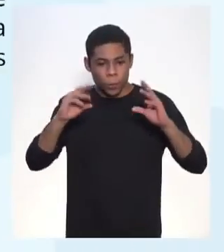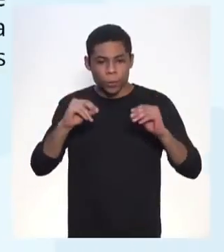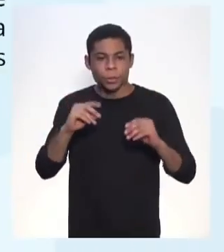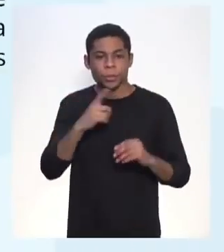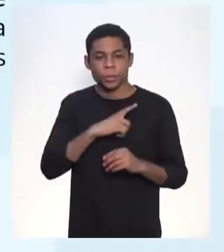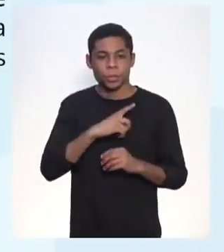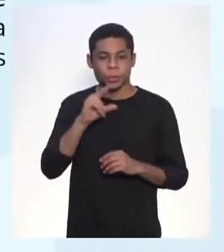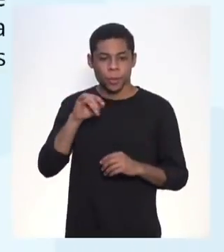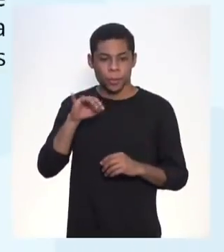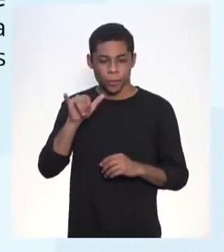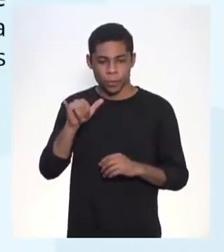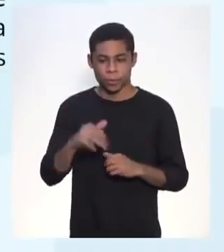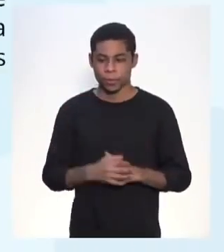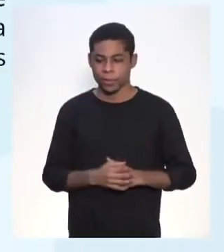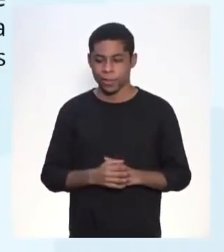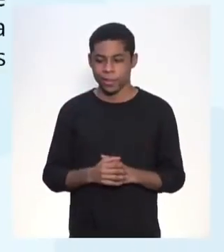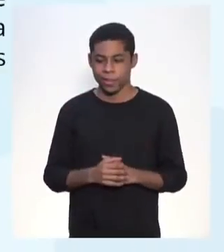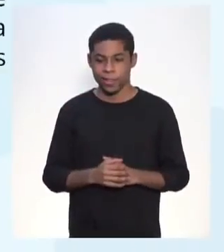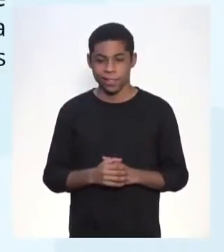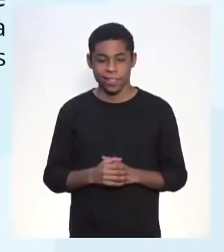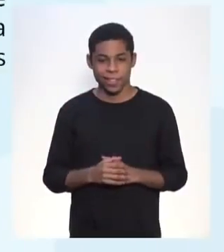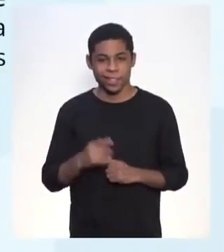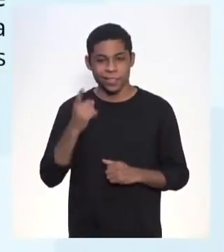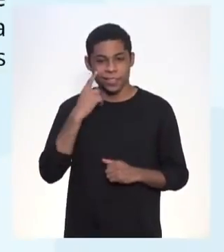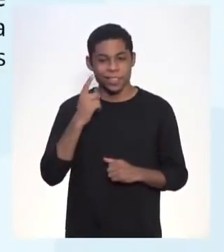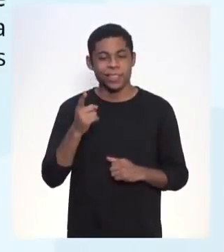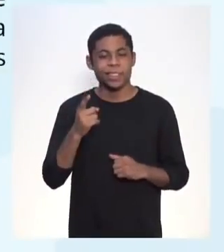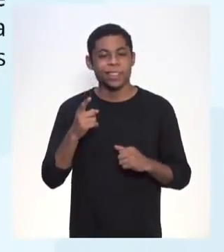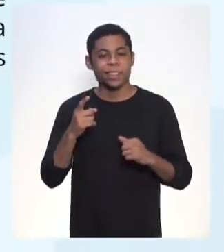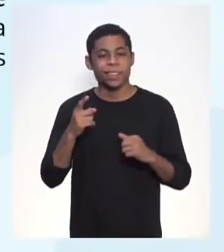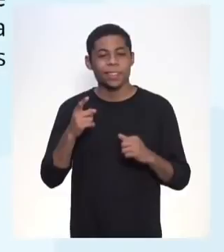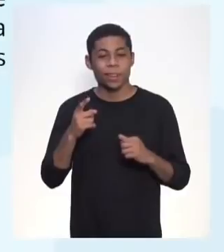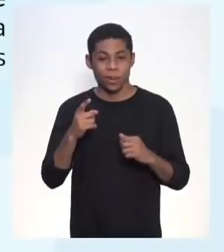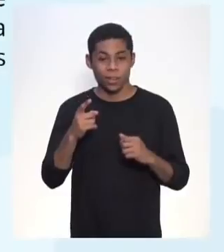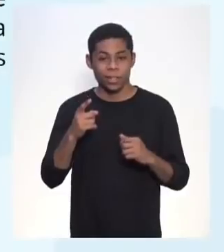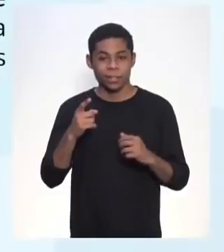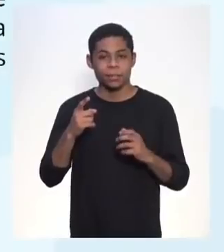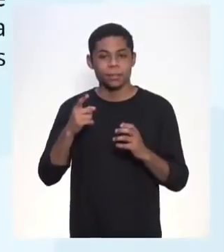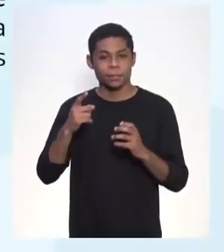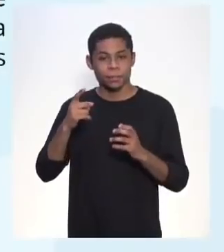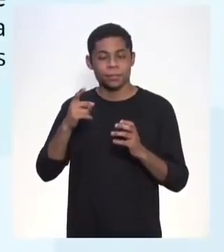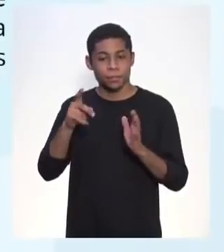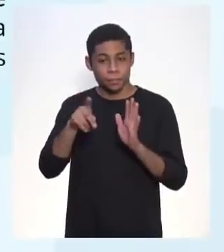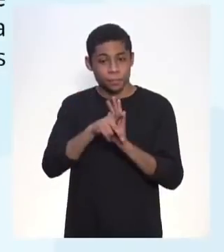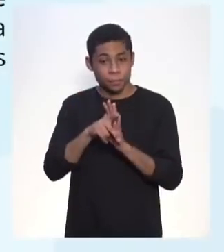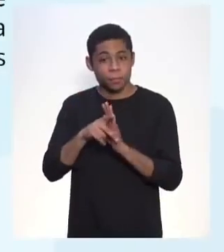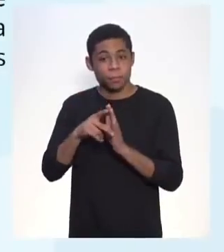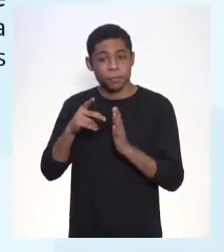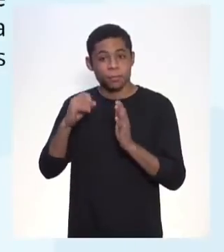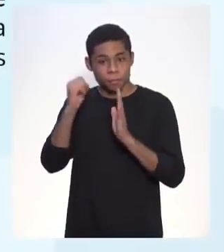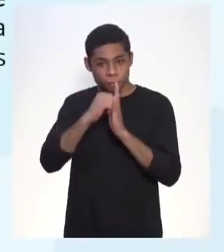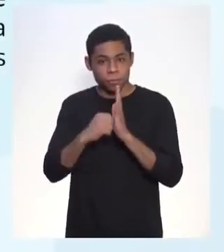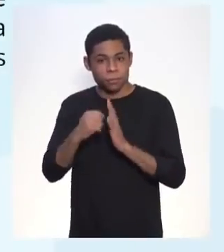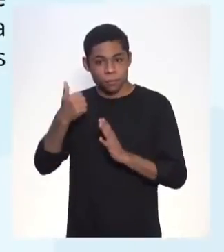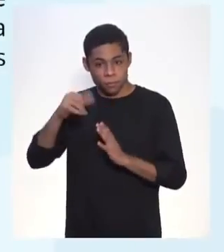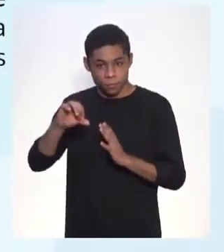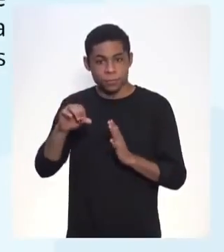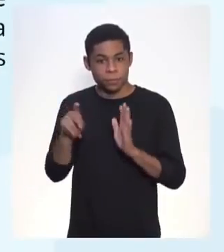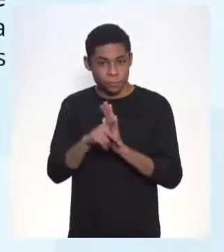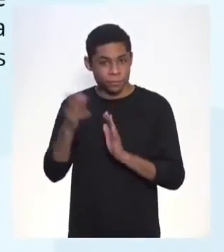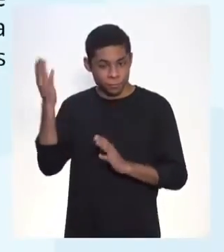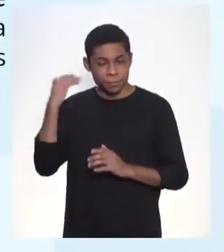significa que a short story, ela apareceu aí no início do século